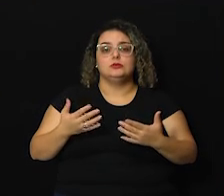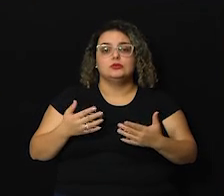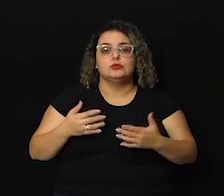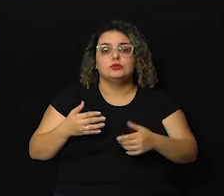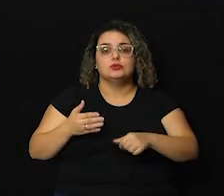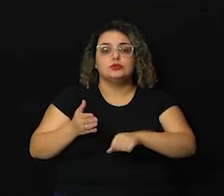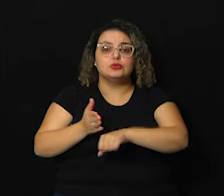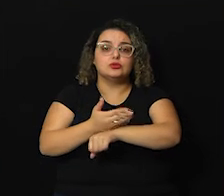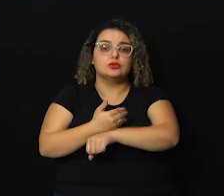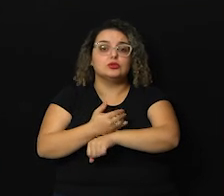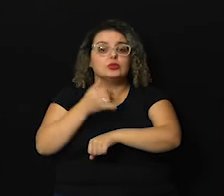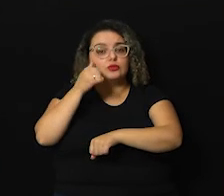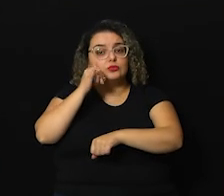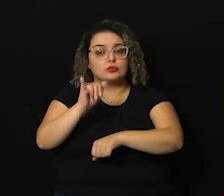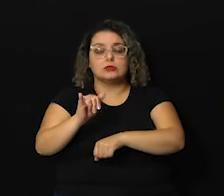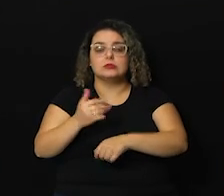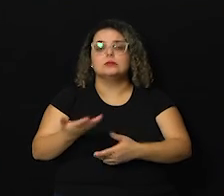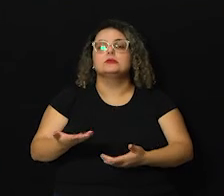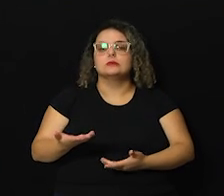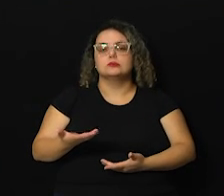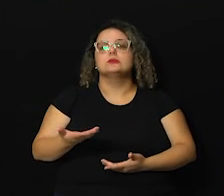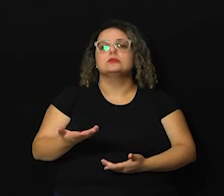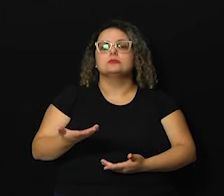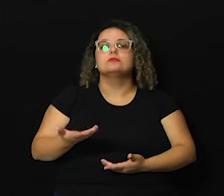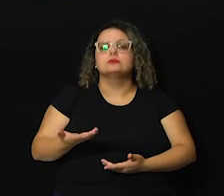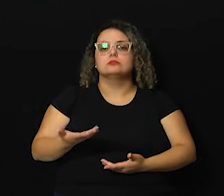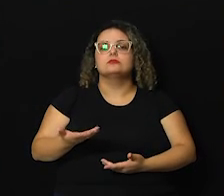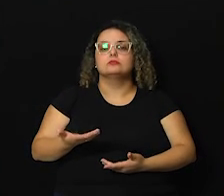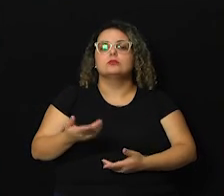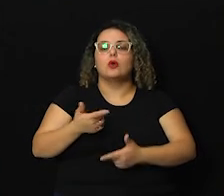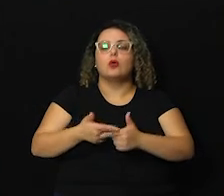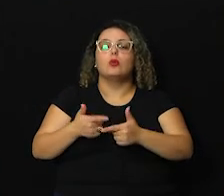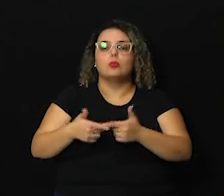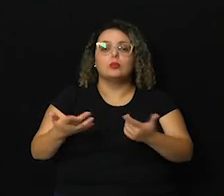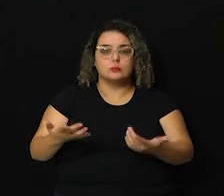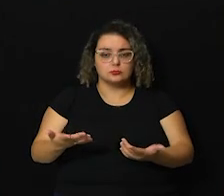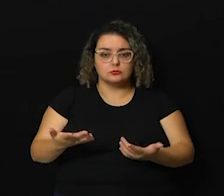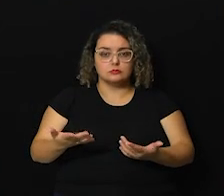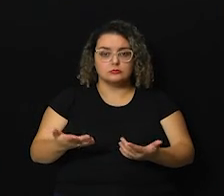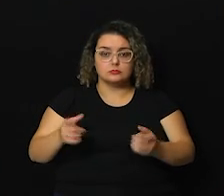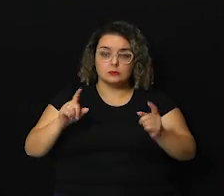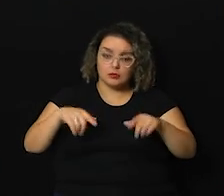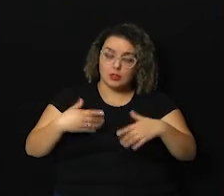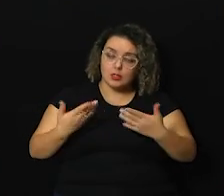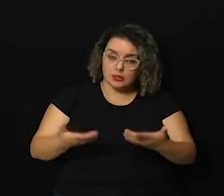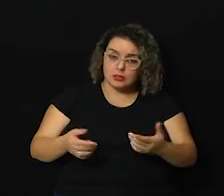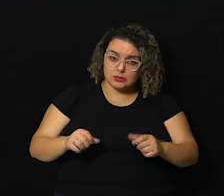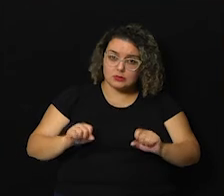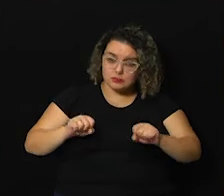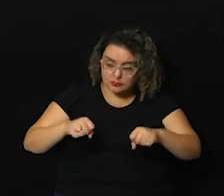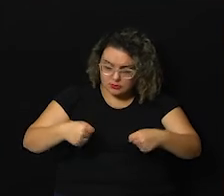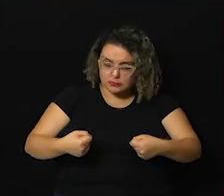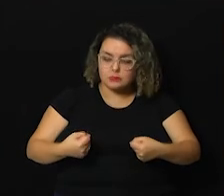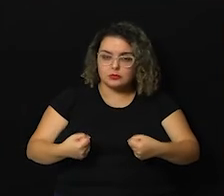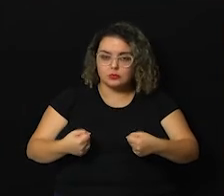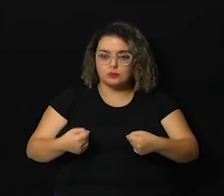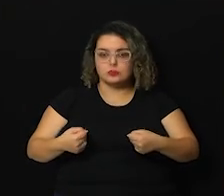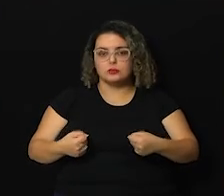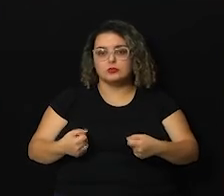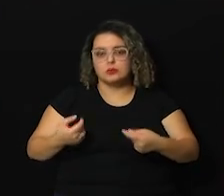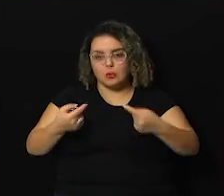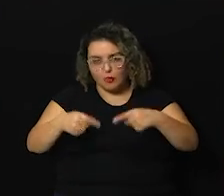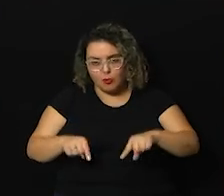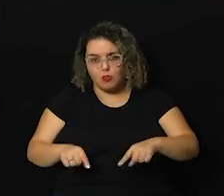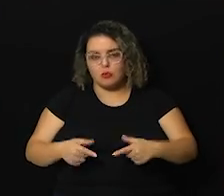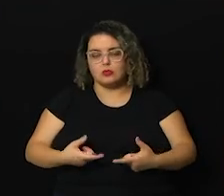de prevenção, todas essas atitudes são atitudes perfeitamente realizáveis. E é assim que a gente guerreia, é assim que a gente luta